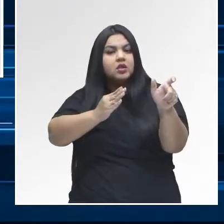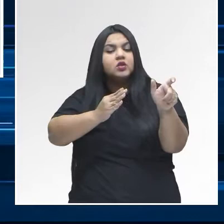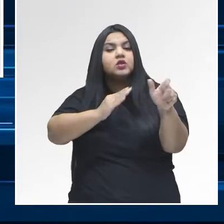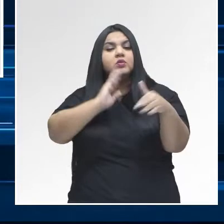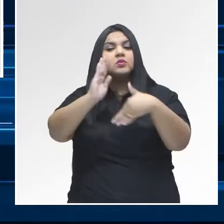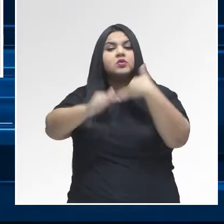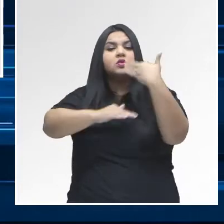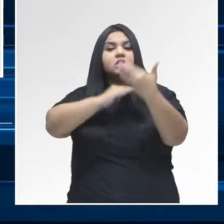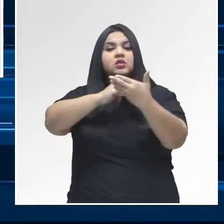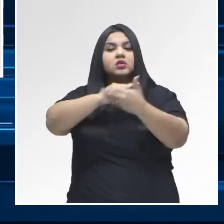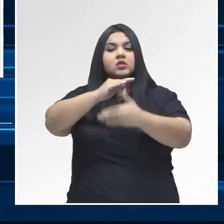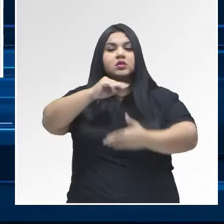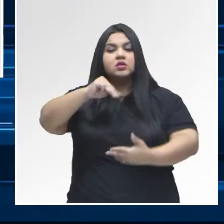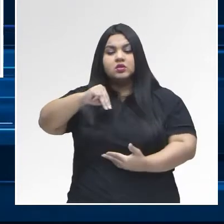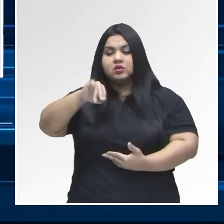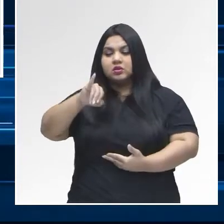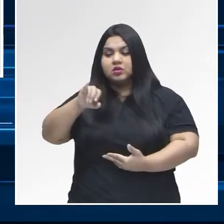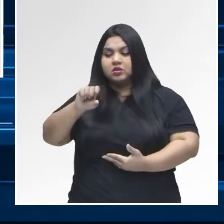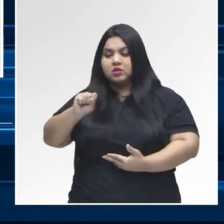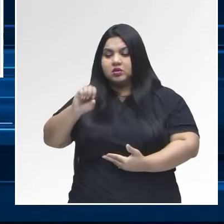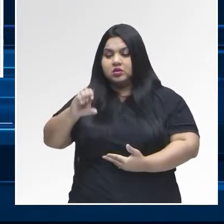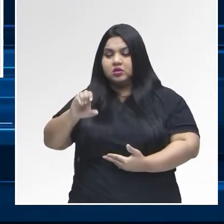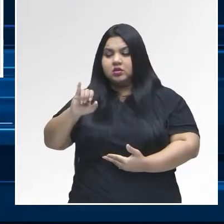processo chamado de